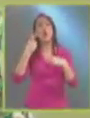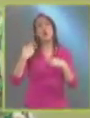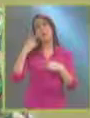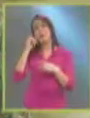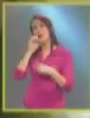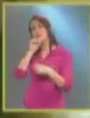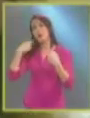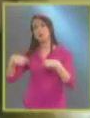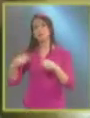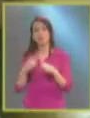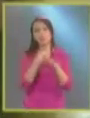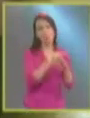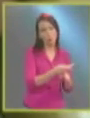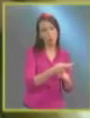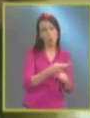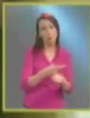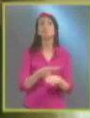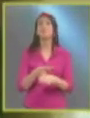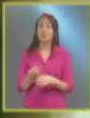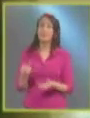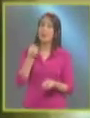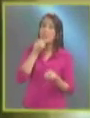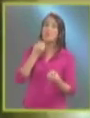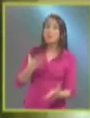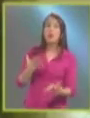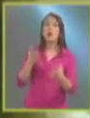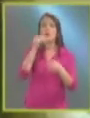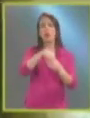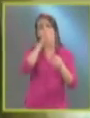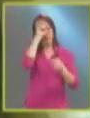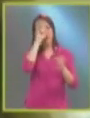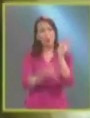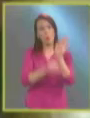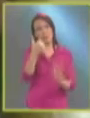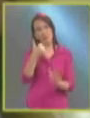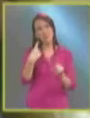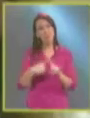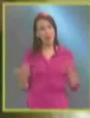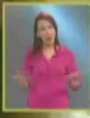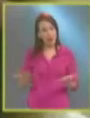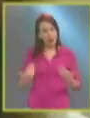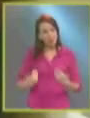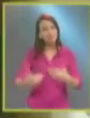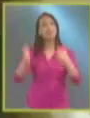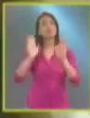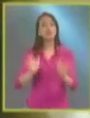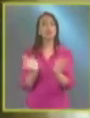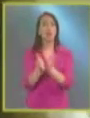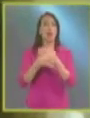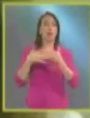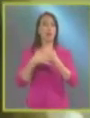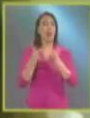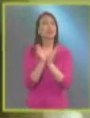automático? Olha, o ideal é que ele seja automático, porque hoje em dia... Toda a equipe de pediatria, ela também já tem